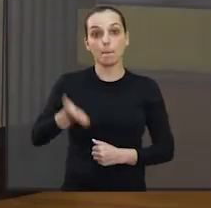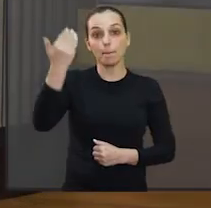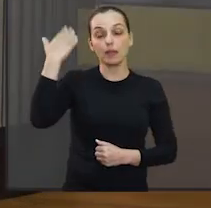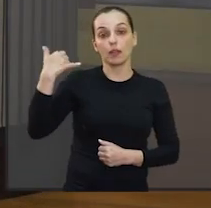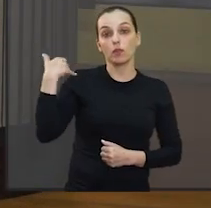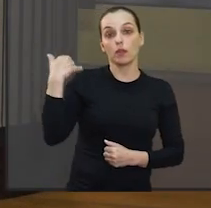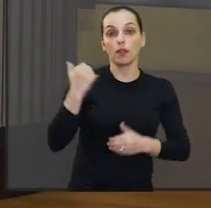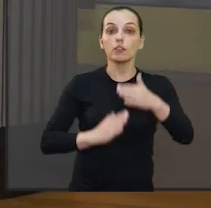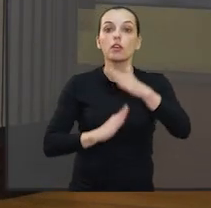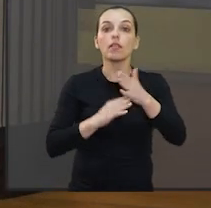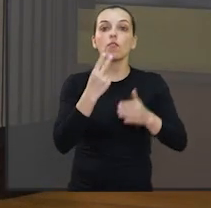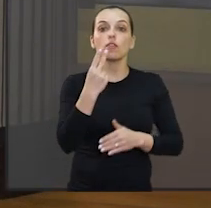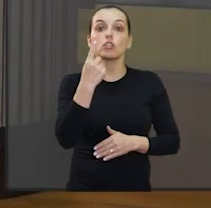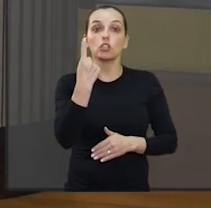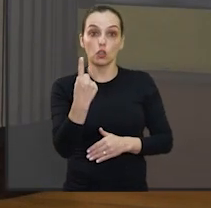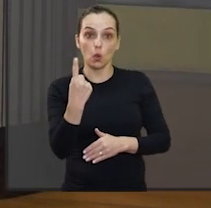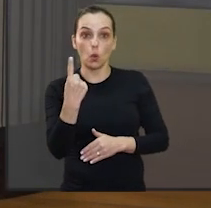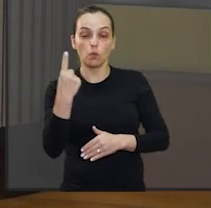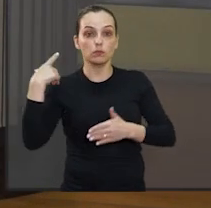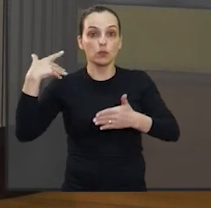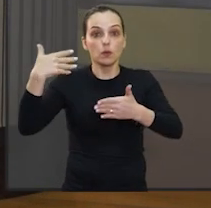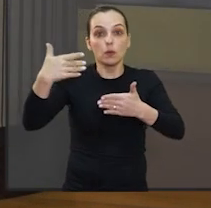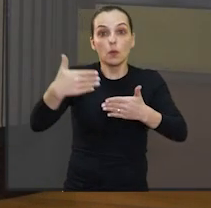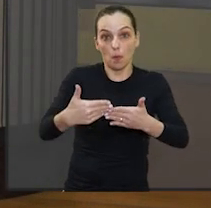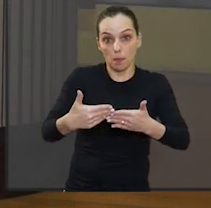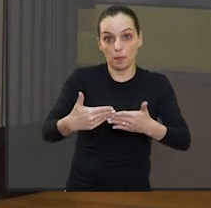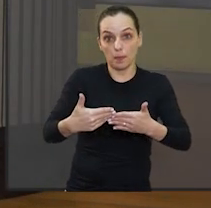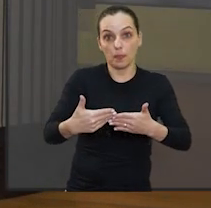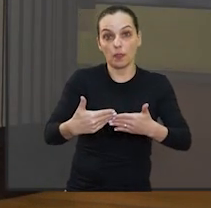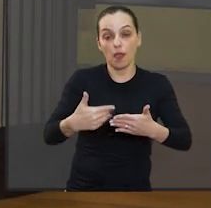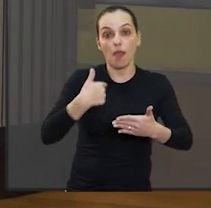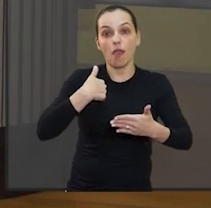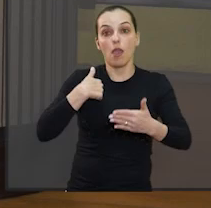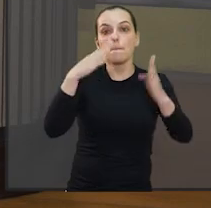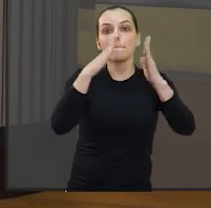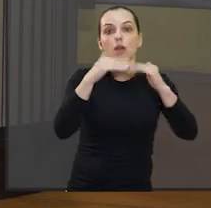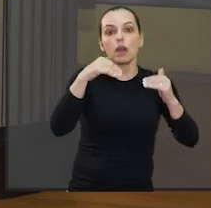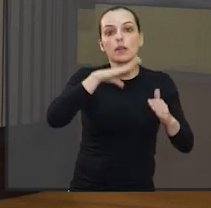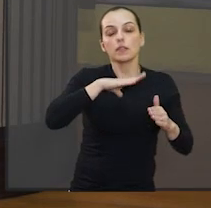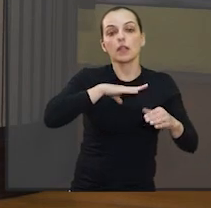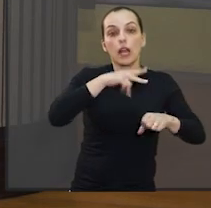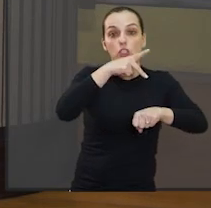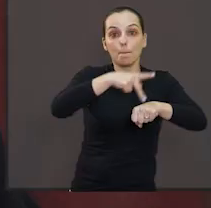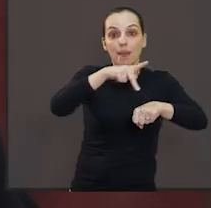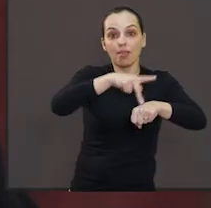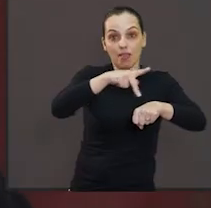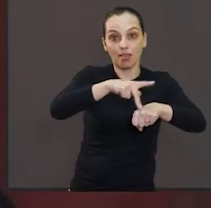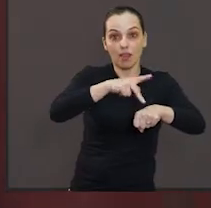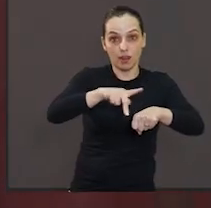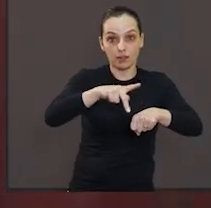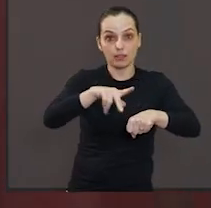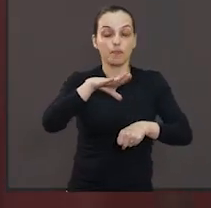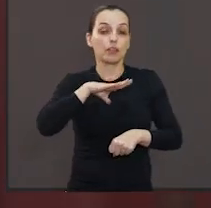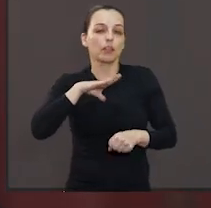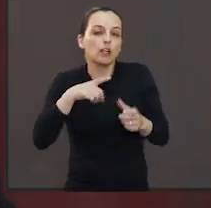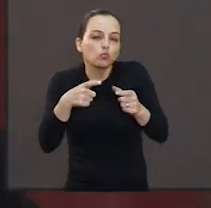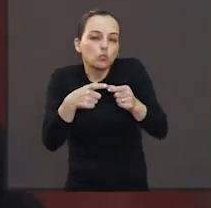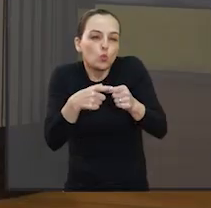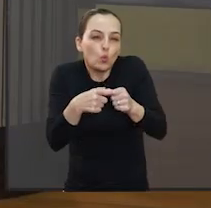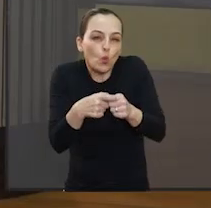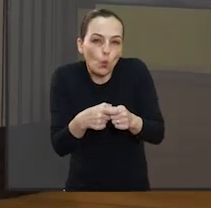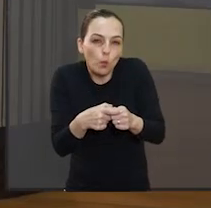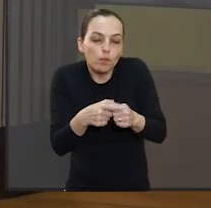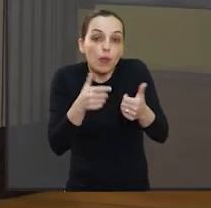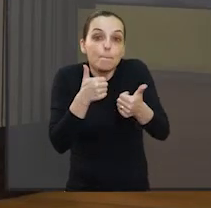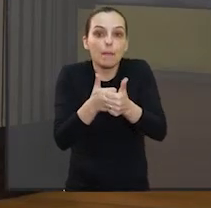Morei em Pederneiras até os 21 anos, que é uma cidadezinha próxima daqui, me mudando para Araraquara aos 21, então, e de lá para